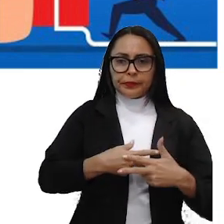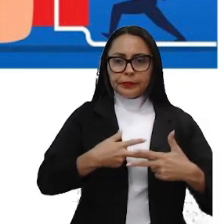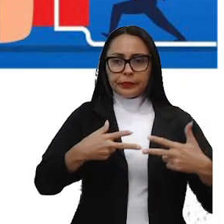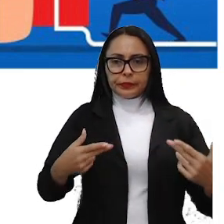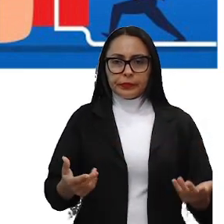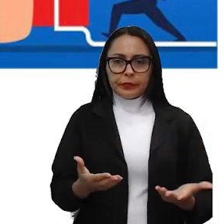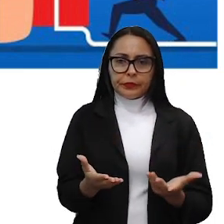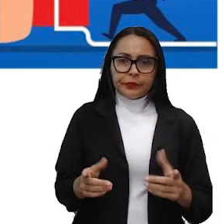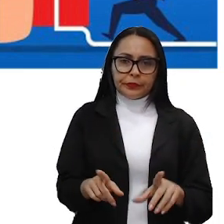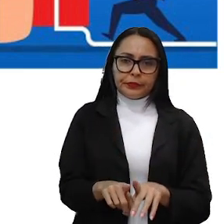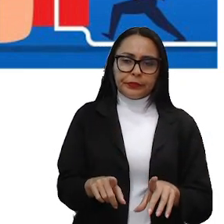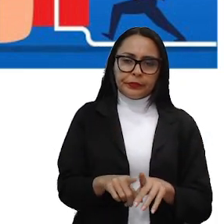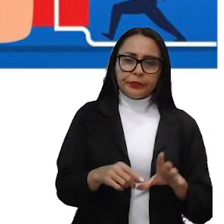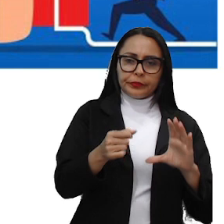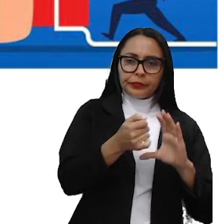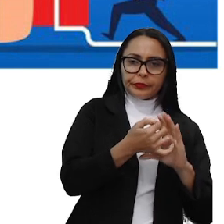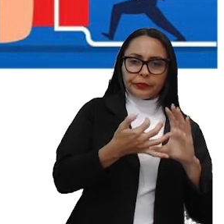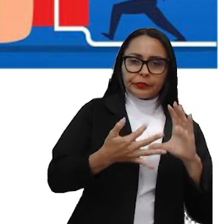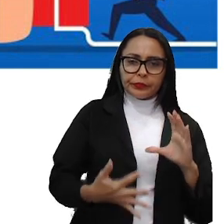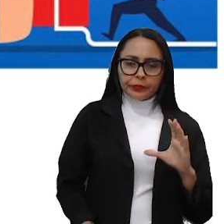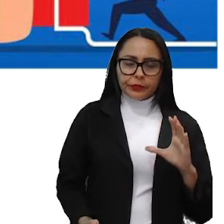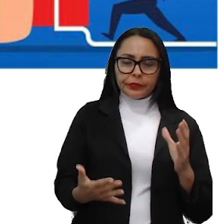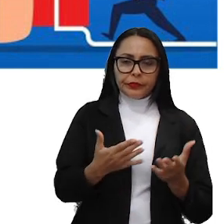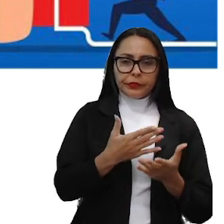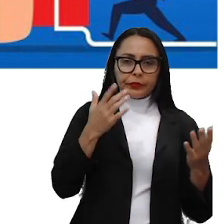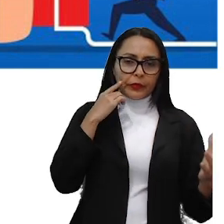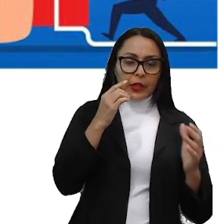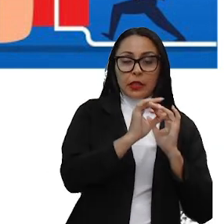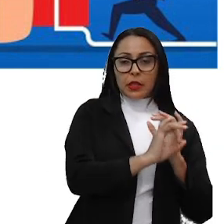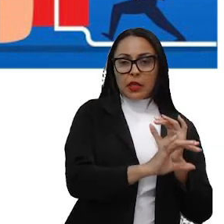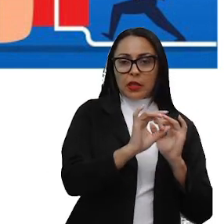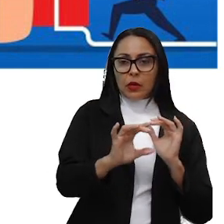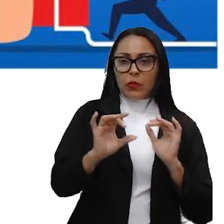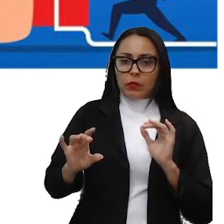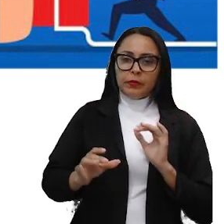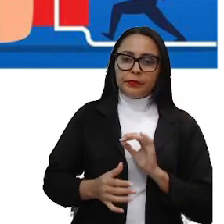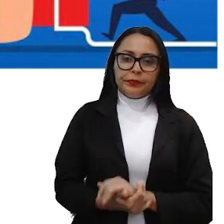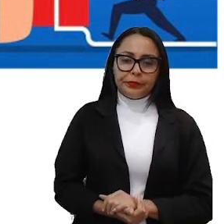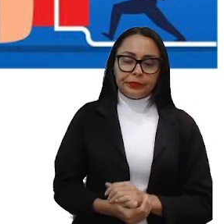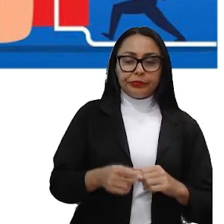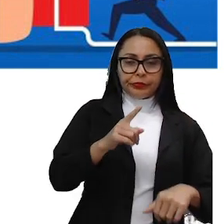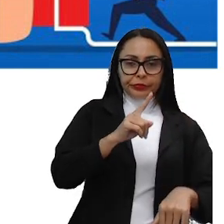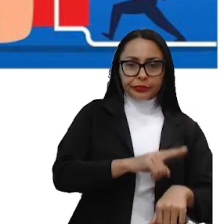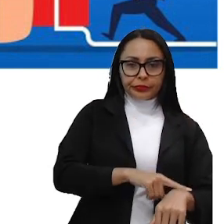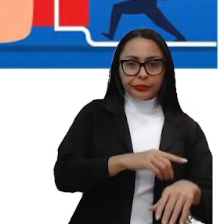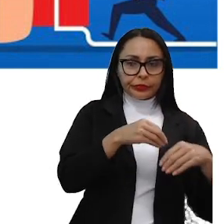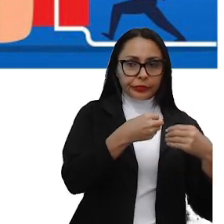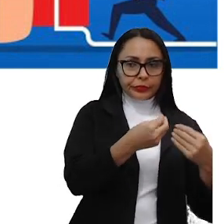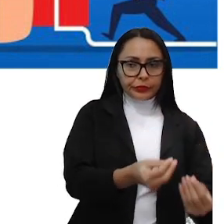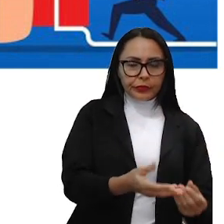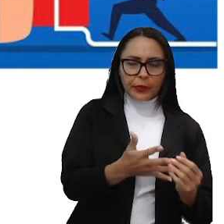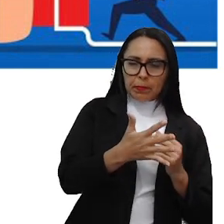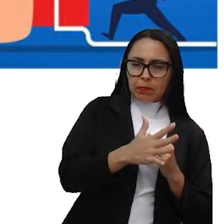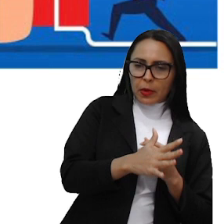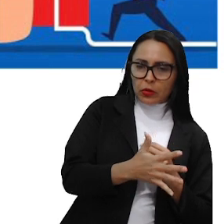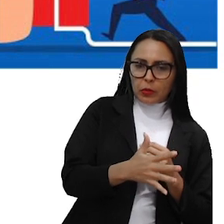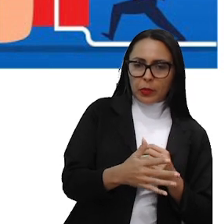sejam consideradas as características operacionais de cada modal, quais sejam tempo de entrega médio,